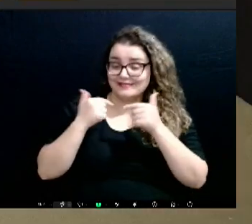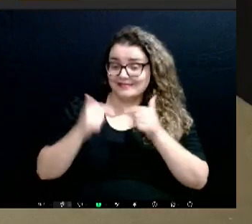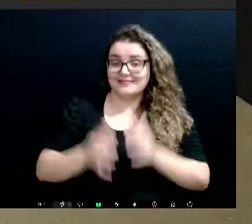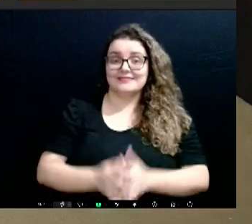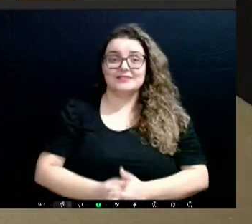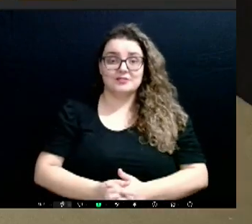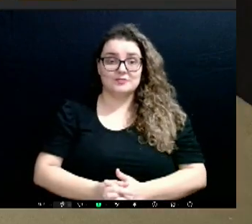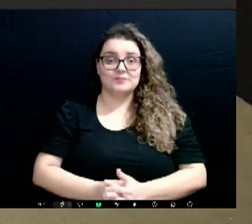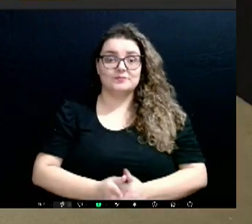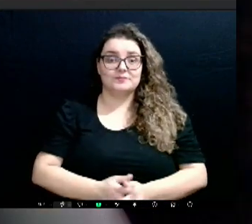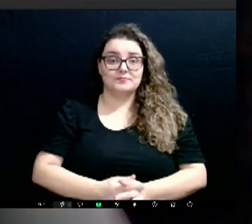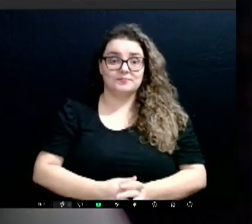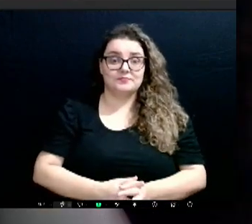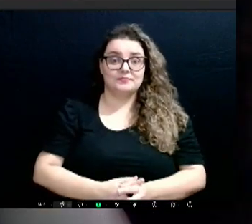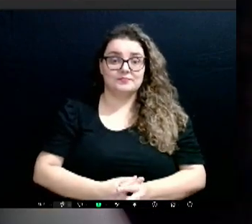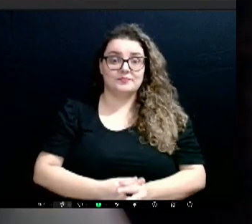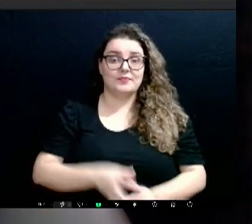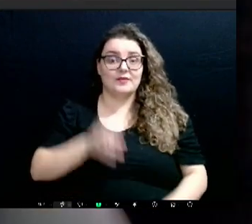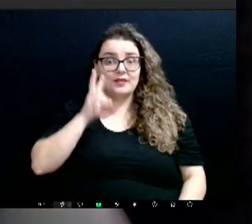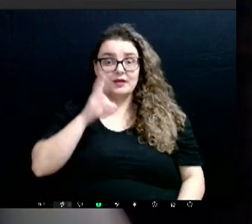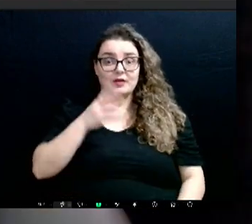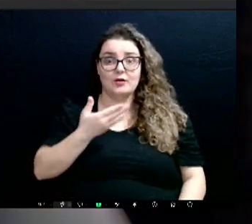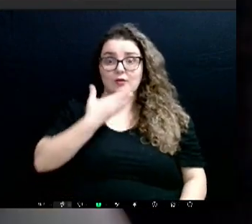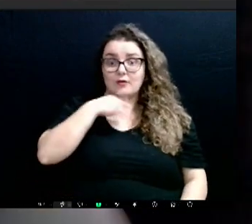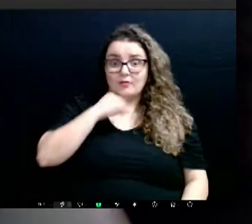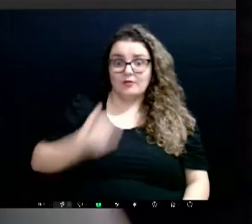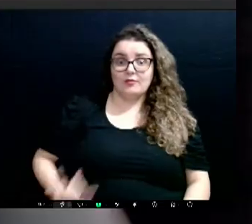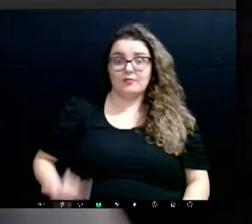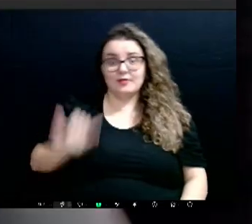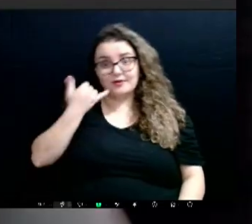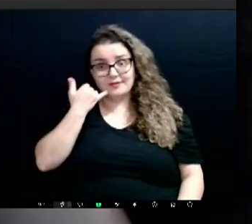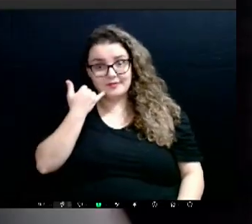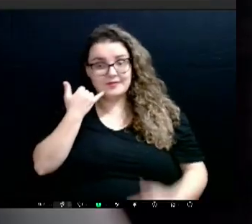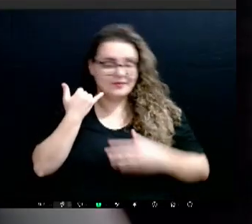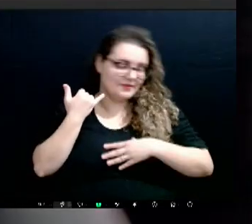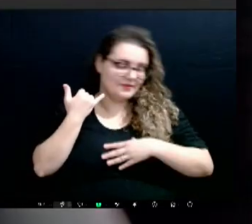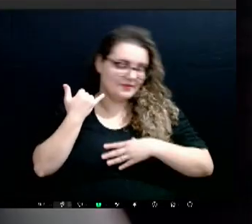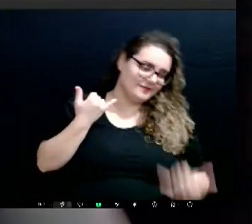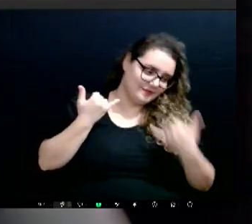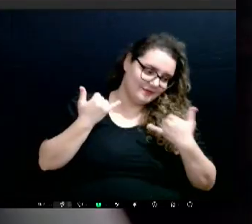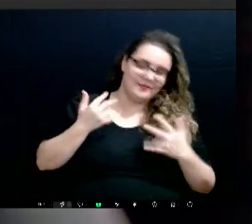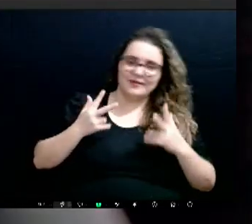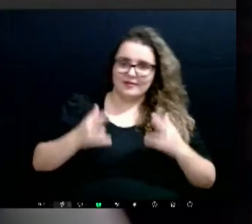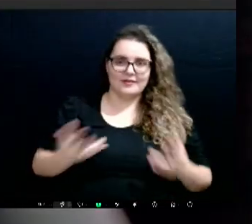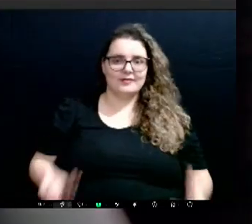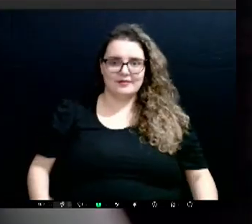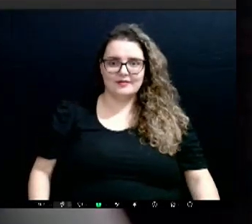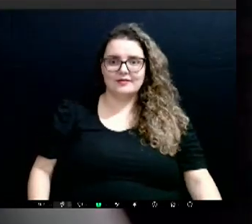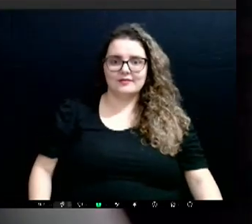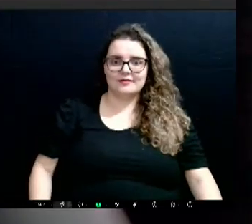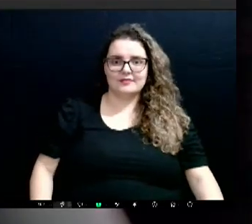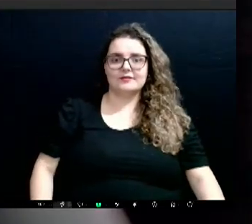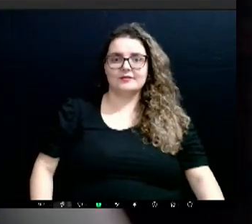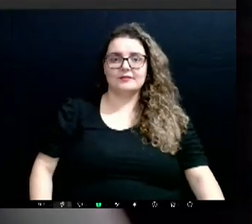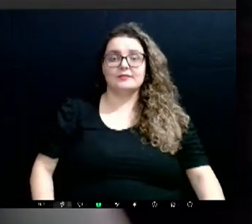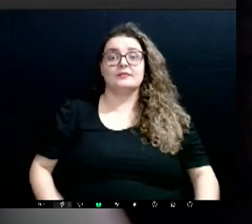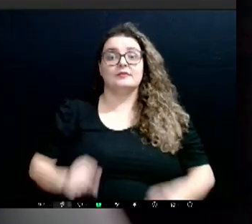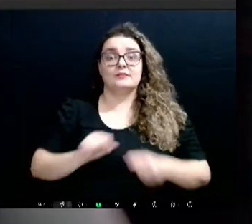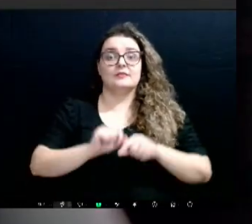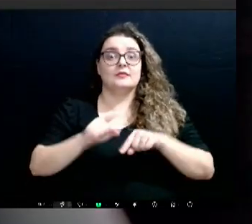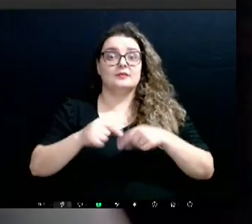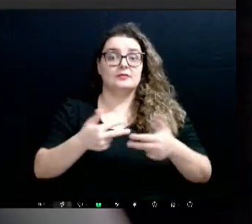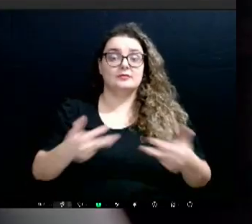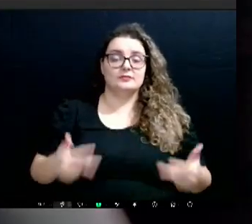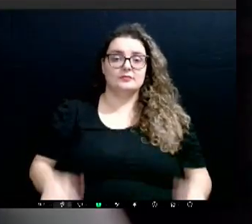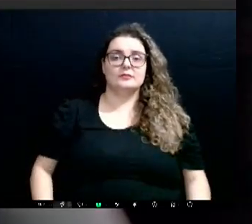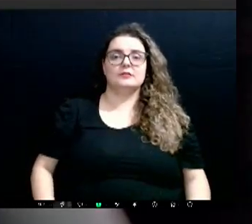Então, você vê lá o pai com o celular na mão e vê o filho também tirando a foto igual. Né? Assim como ele faz todas as outras coisas. Então, às vezes, os pais estão